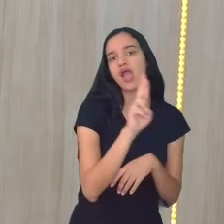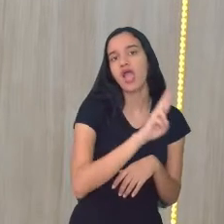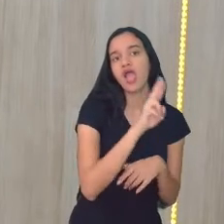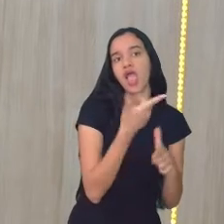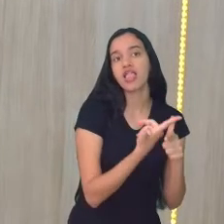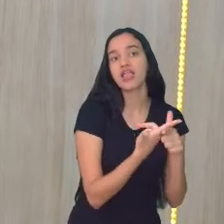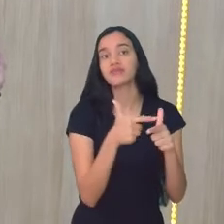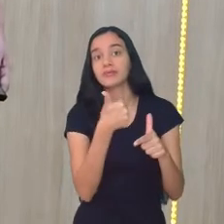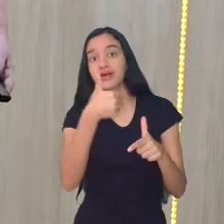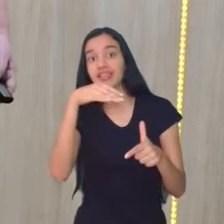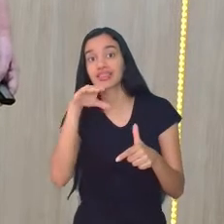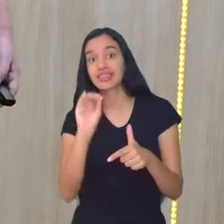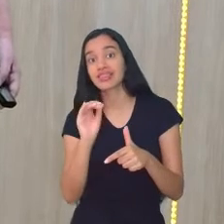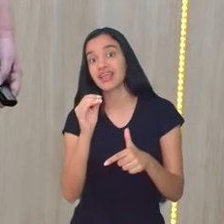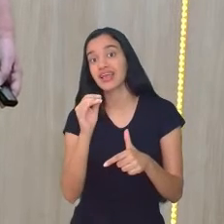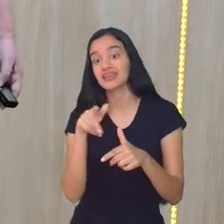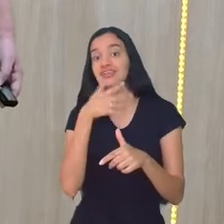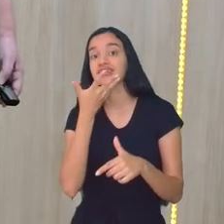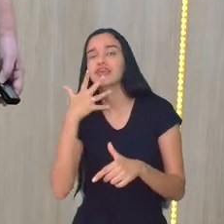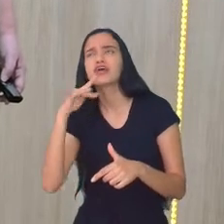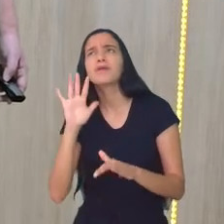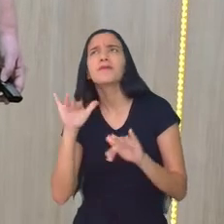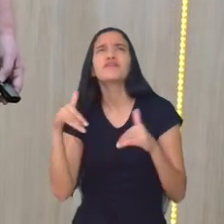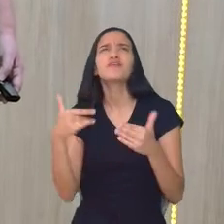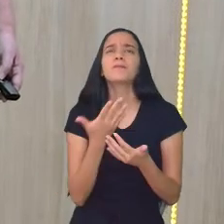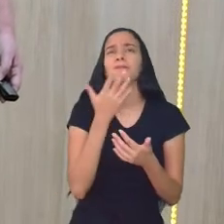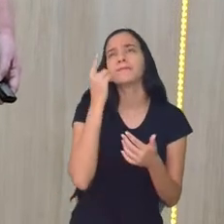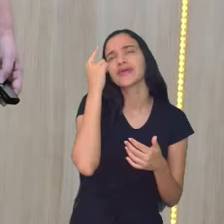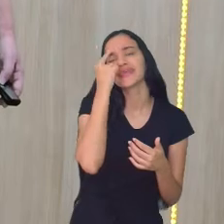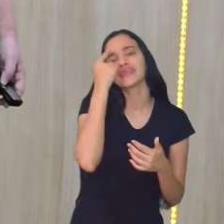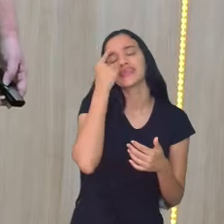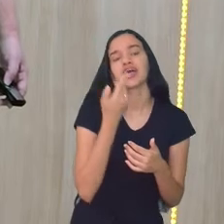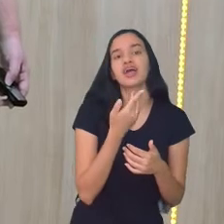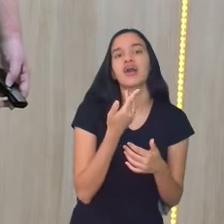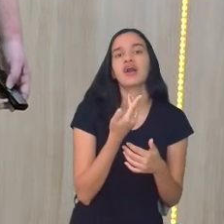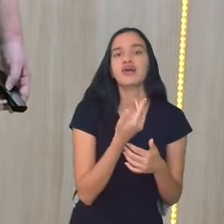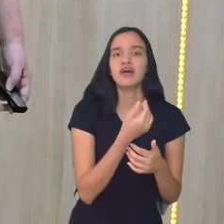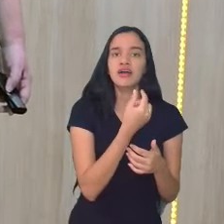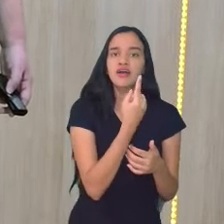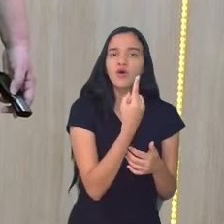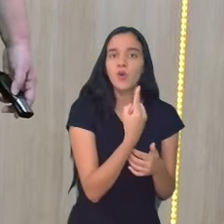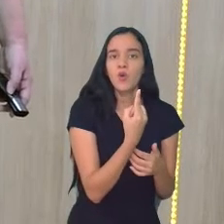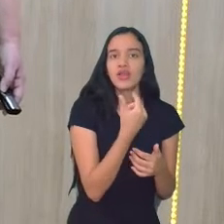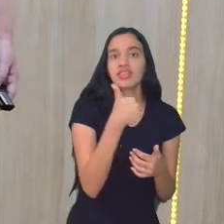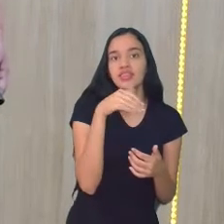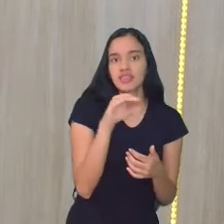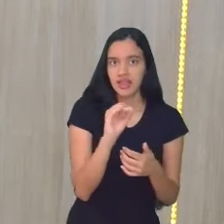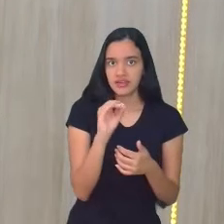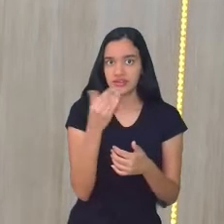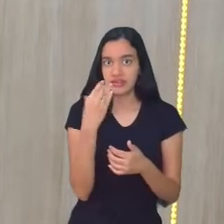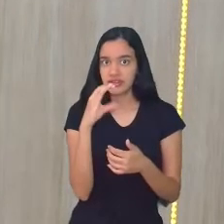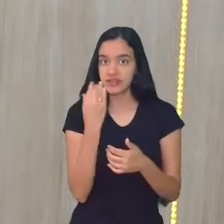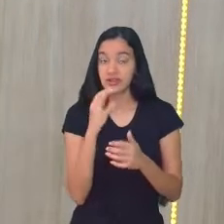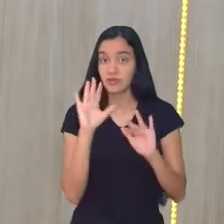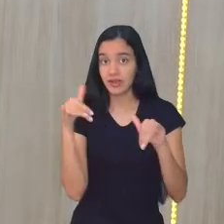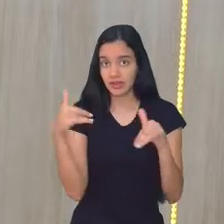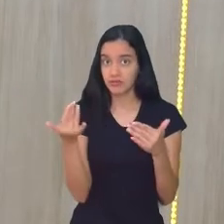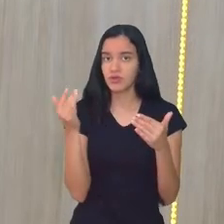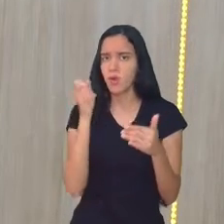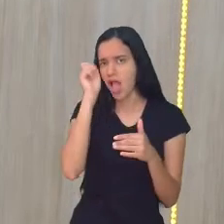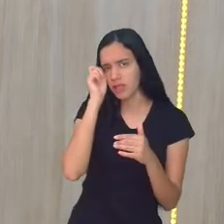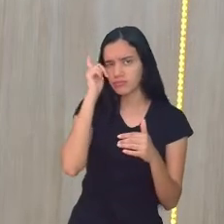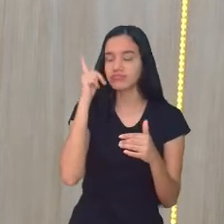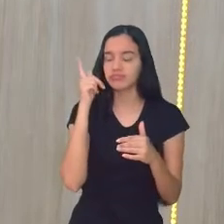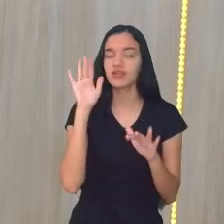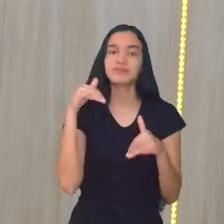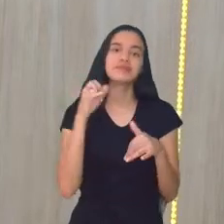para 10 meninos vai dar R$1. Mas vamos pensar em R$1 dividido para 10 vai dar 10 centavos. Então, é essa a ideia